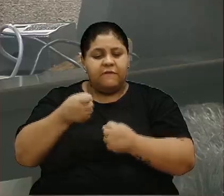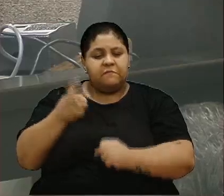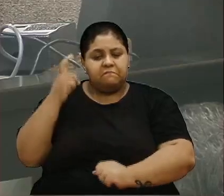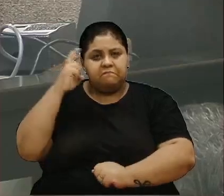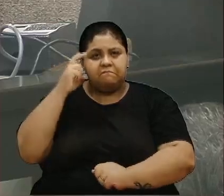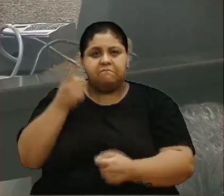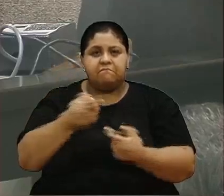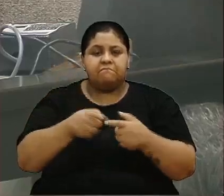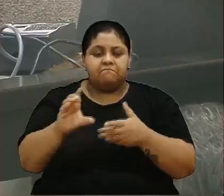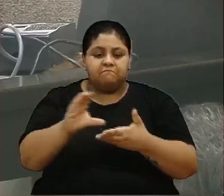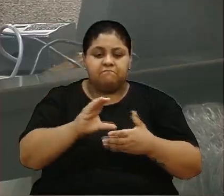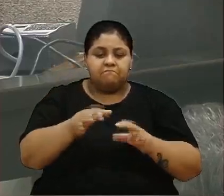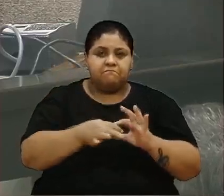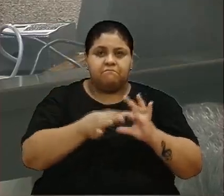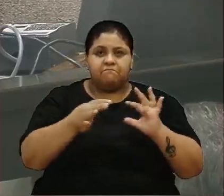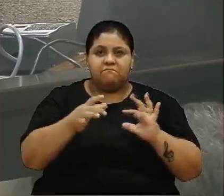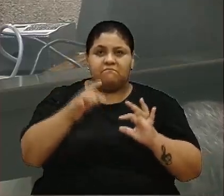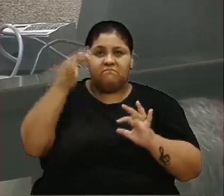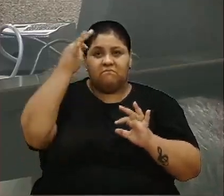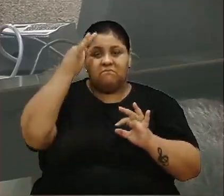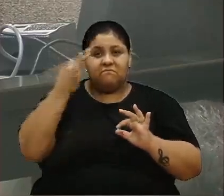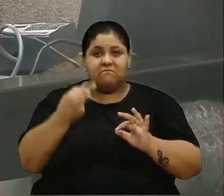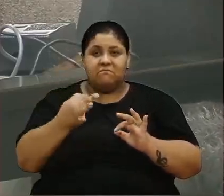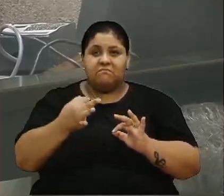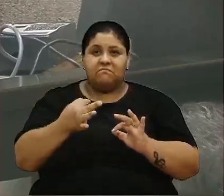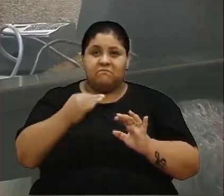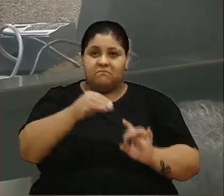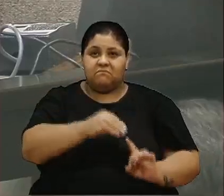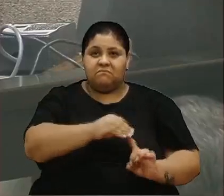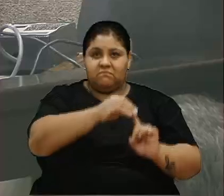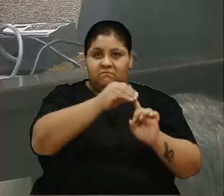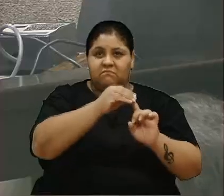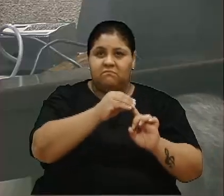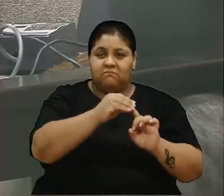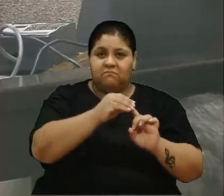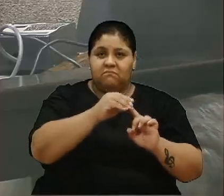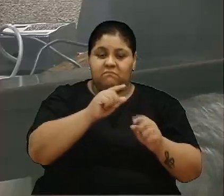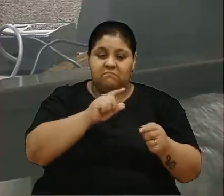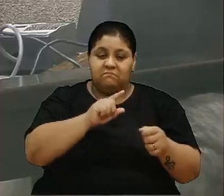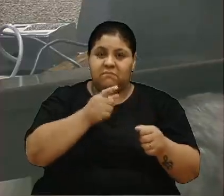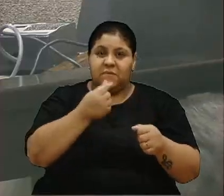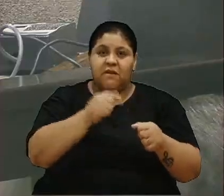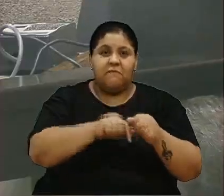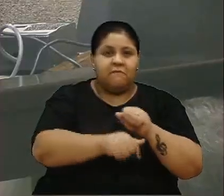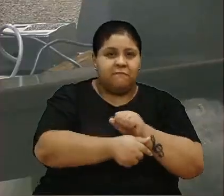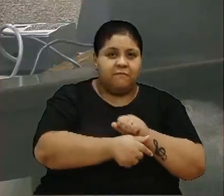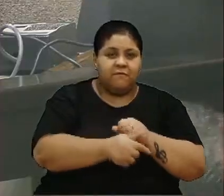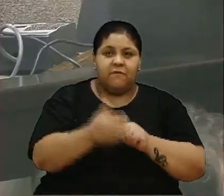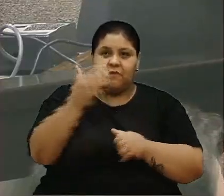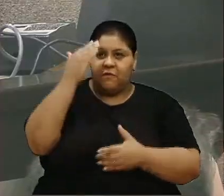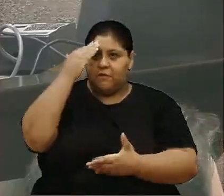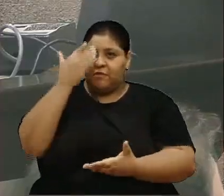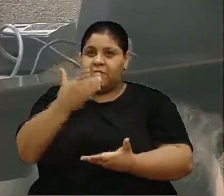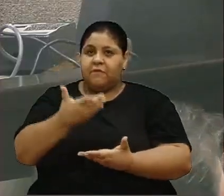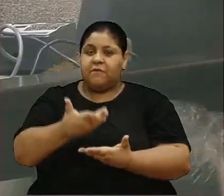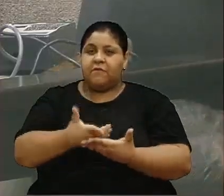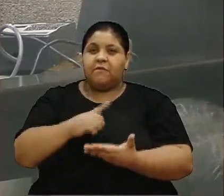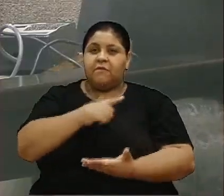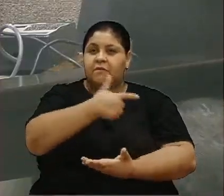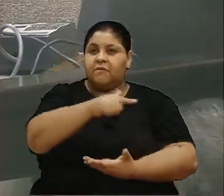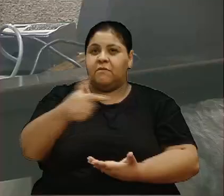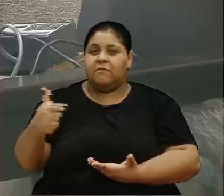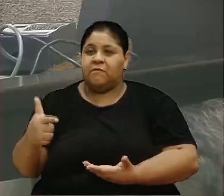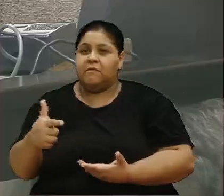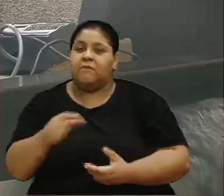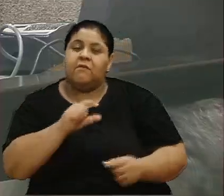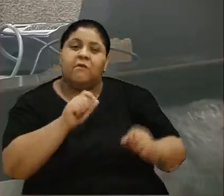mas os recursos livres eu não entendo que seja a prioridade de investimento nisso. Eu acredito que tem outros métodos, a gente tem que trazer...